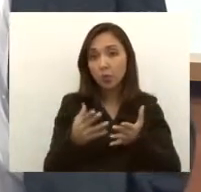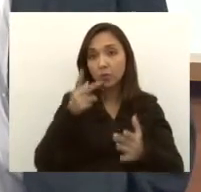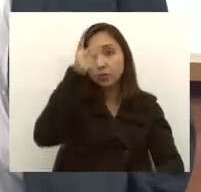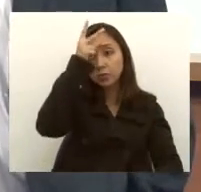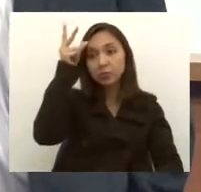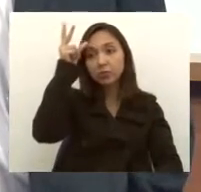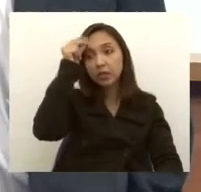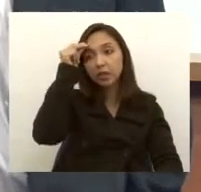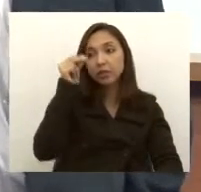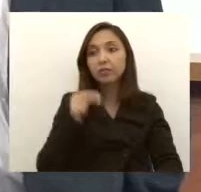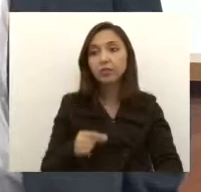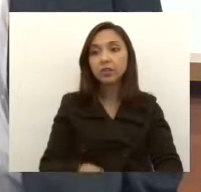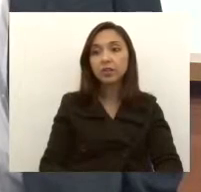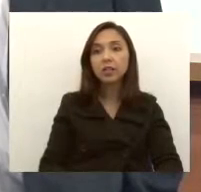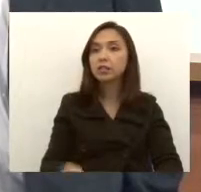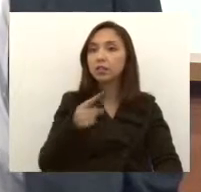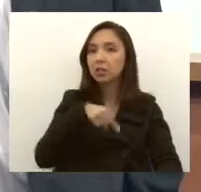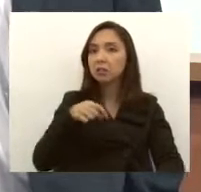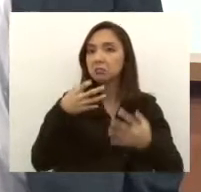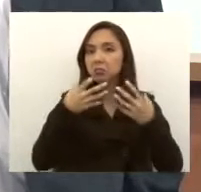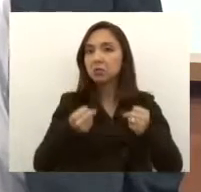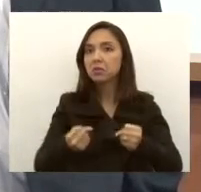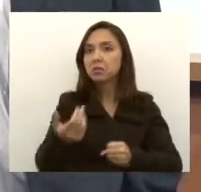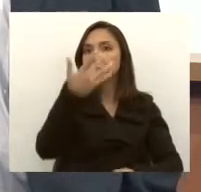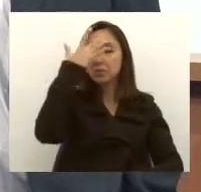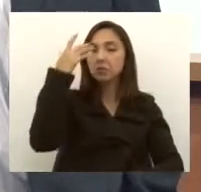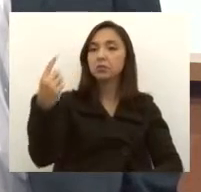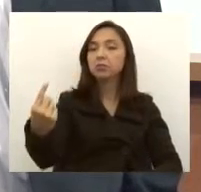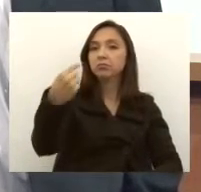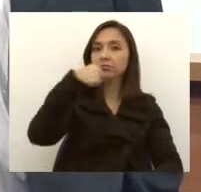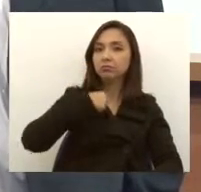não recebe uma liderança em seu gabinete.